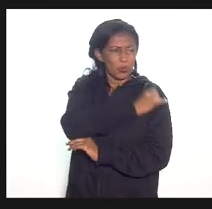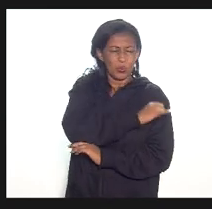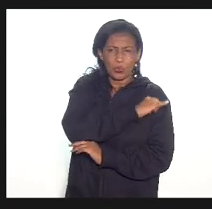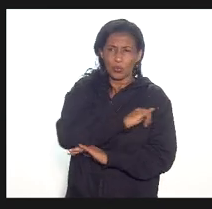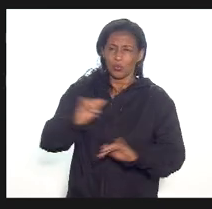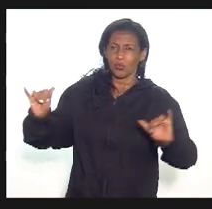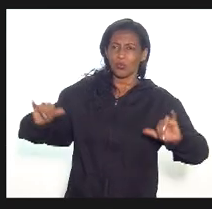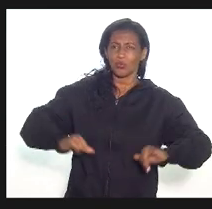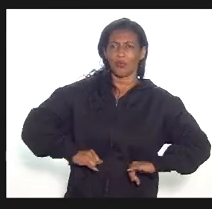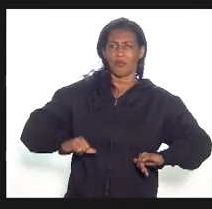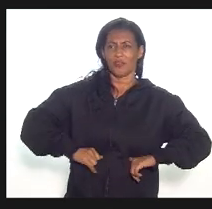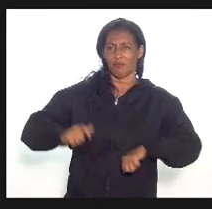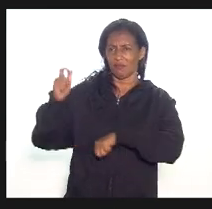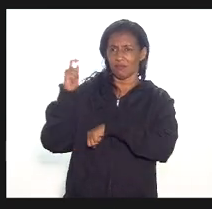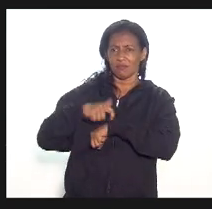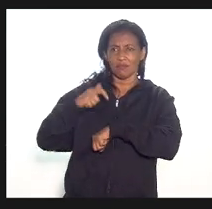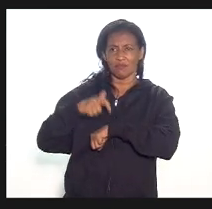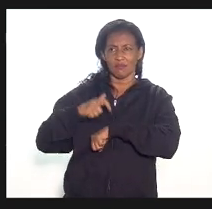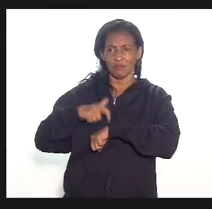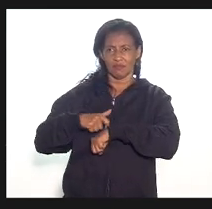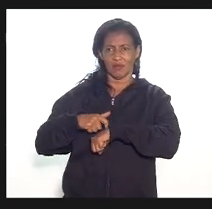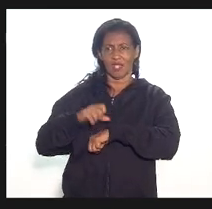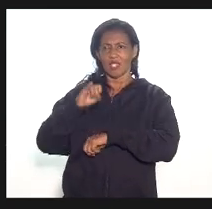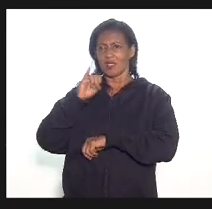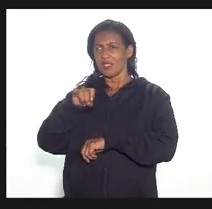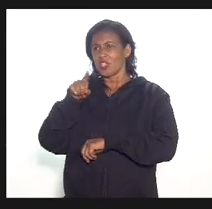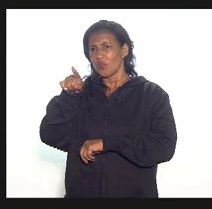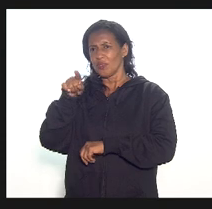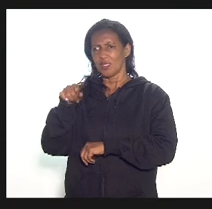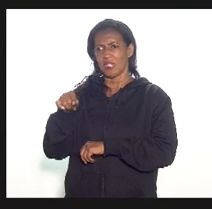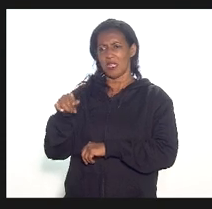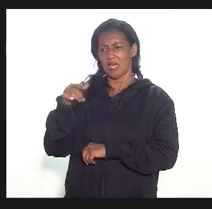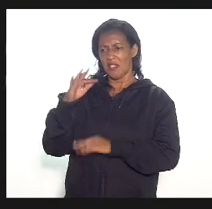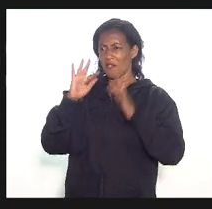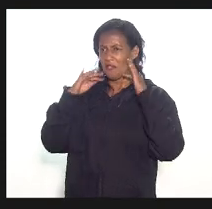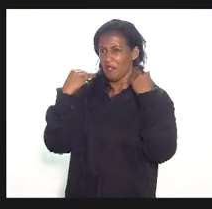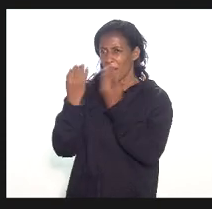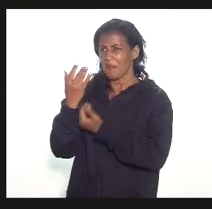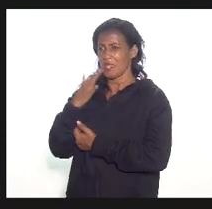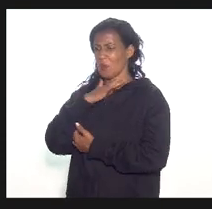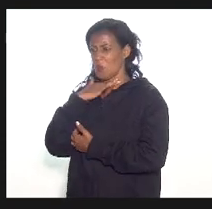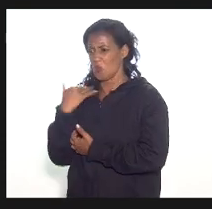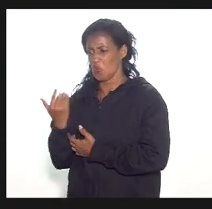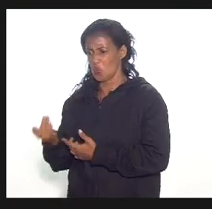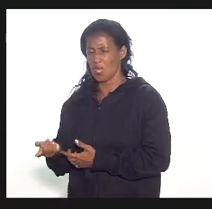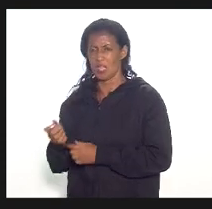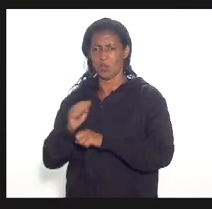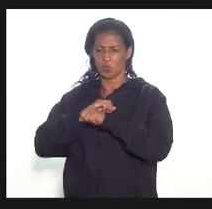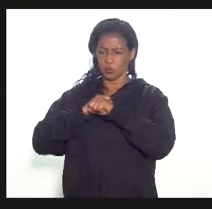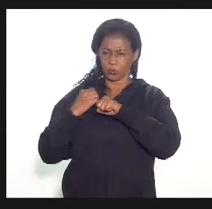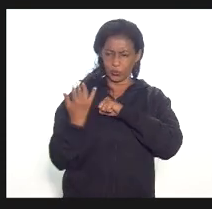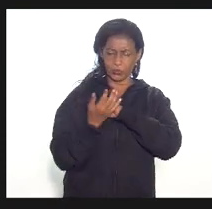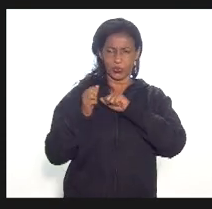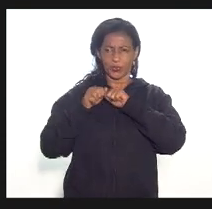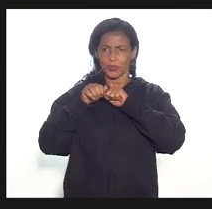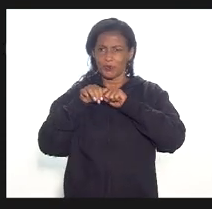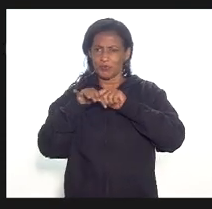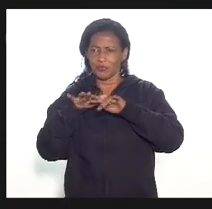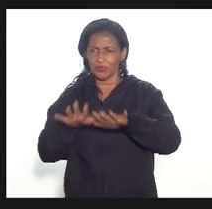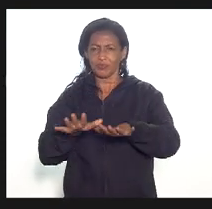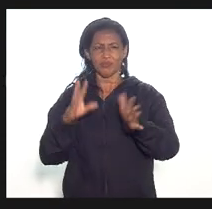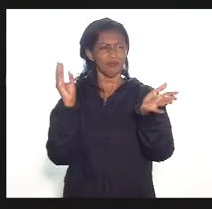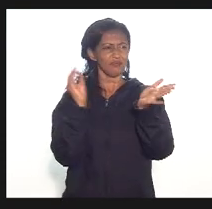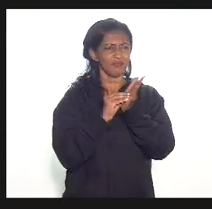momento seja porque perderam o ente querido seja por causa do coronavírus seja por causa do